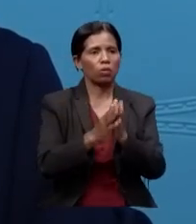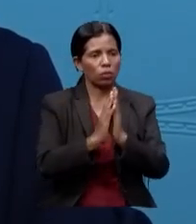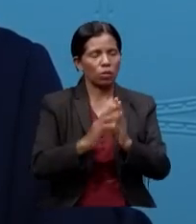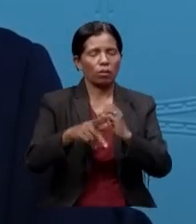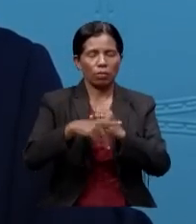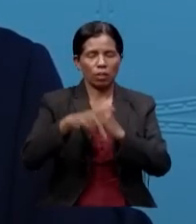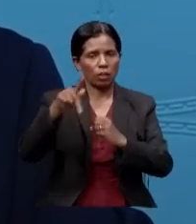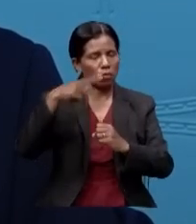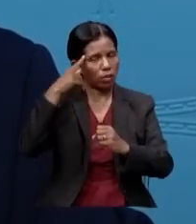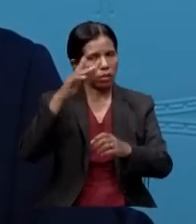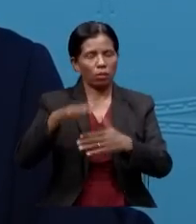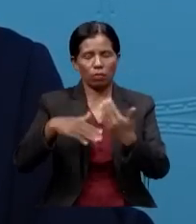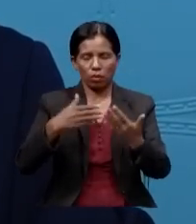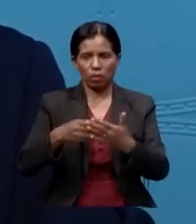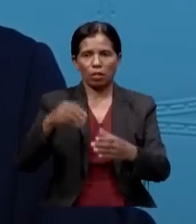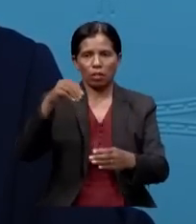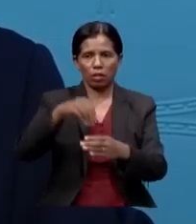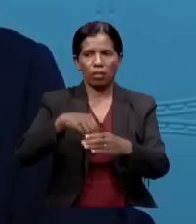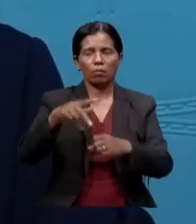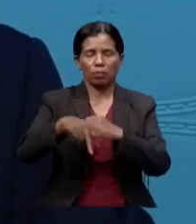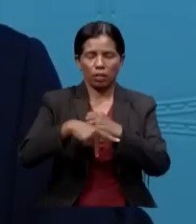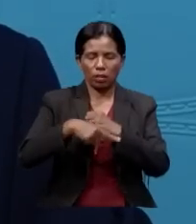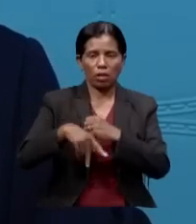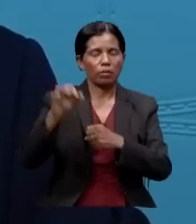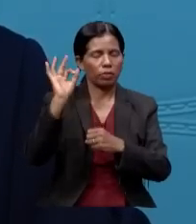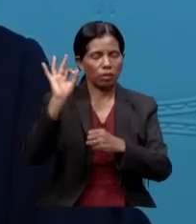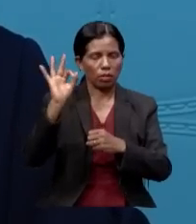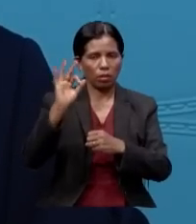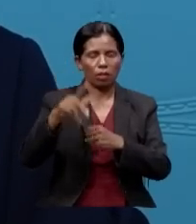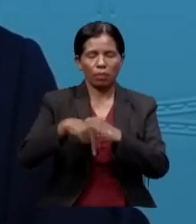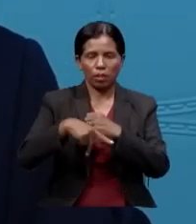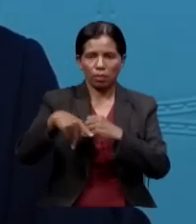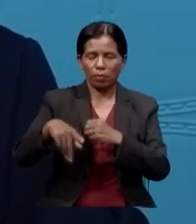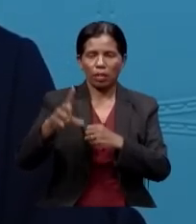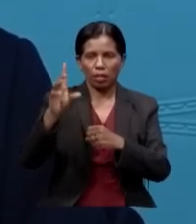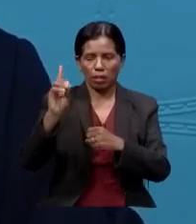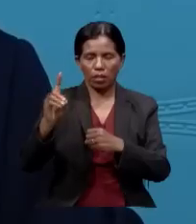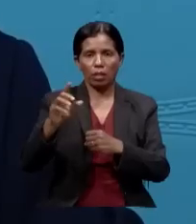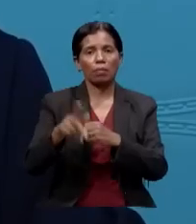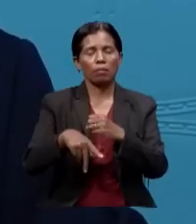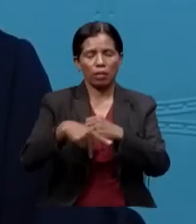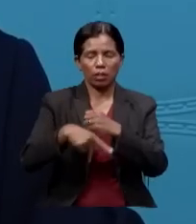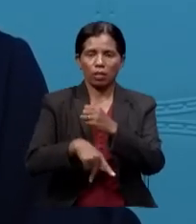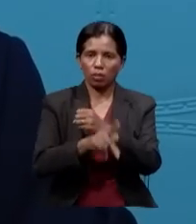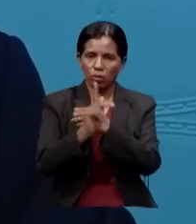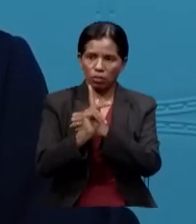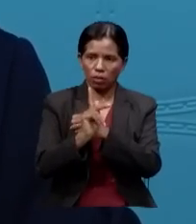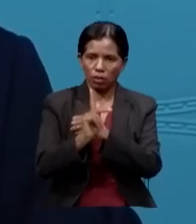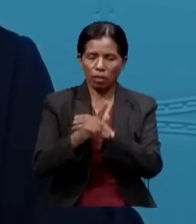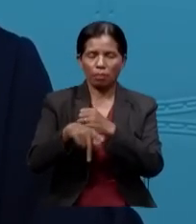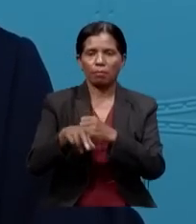político Hutoto, inclui partido Fretlin, Partido PD, Kunto, PD,